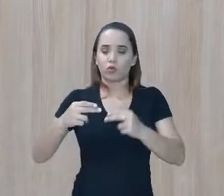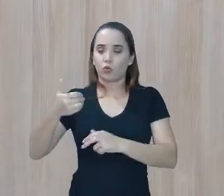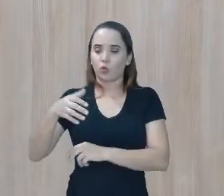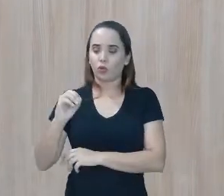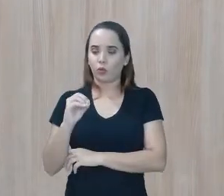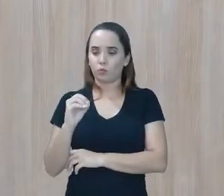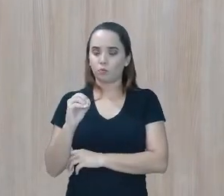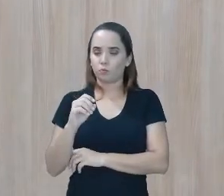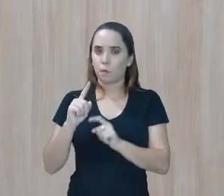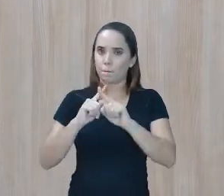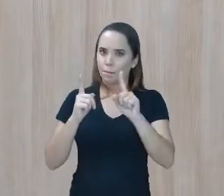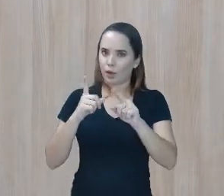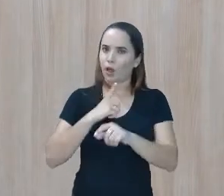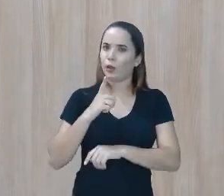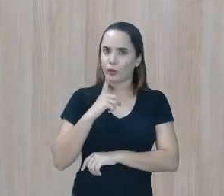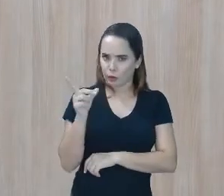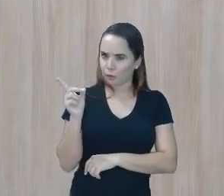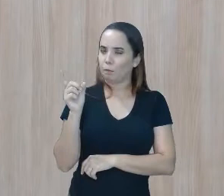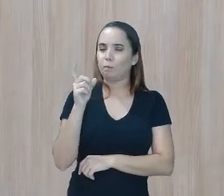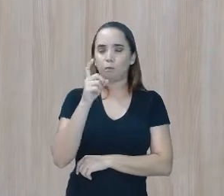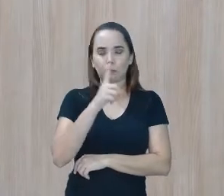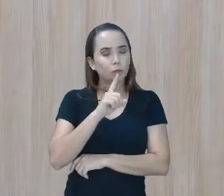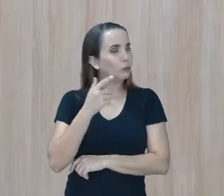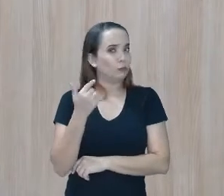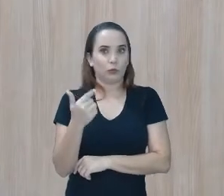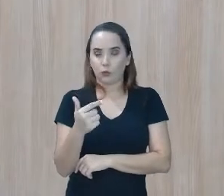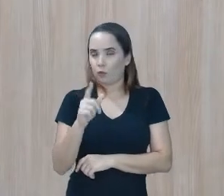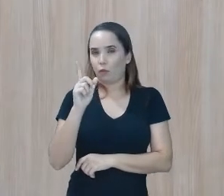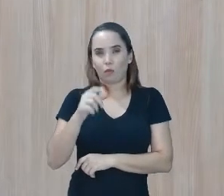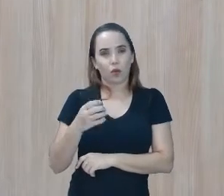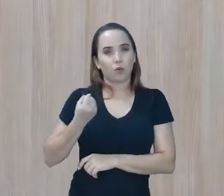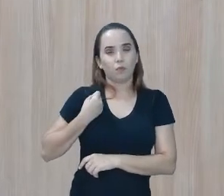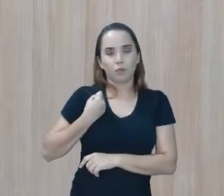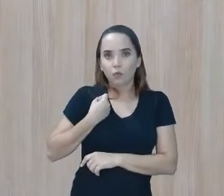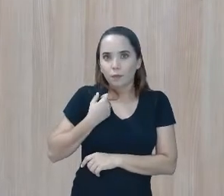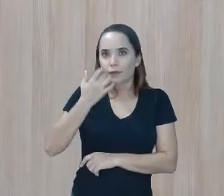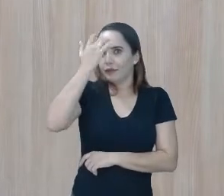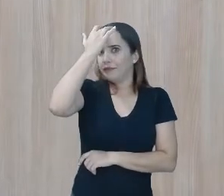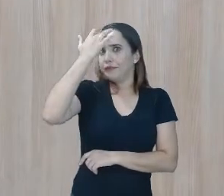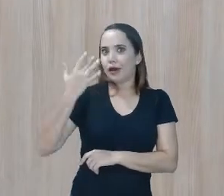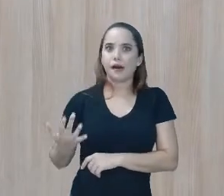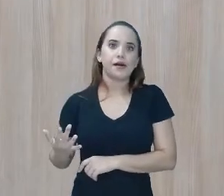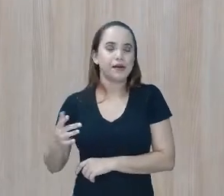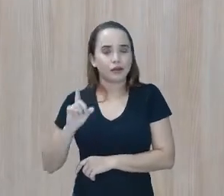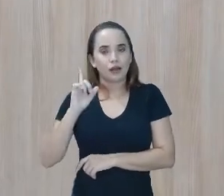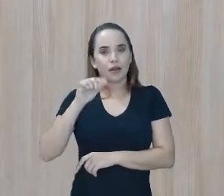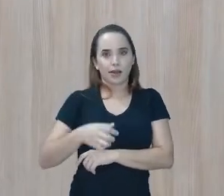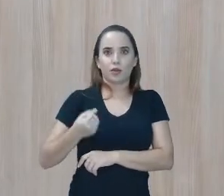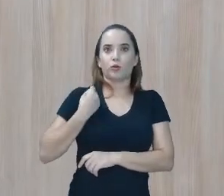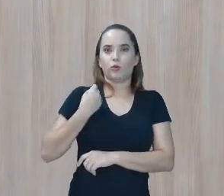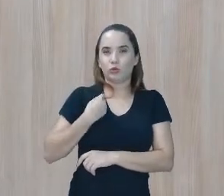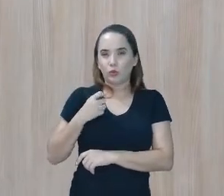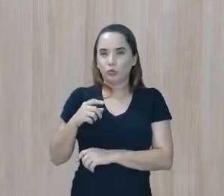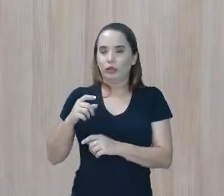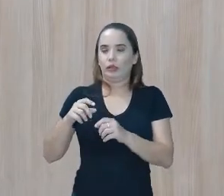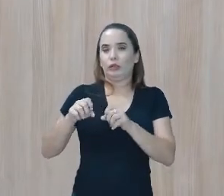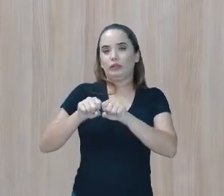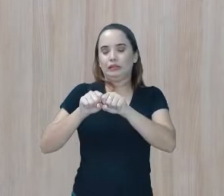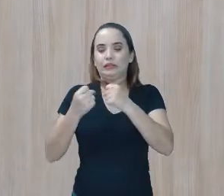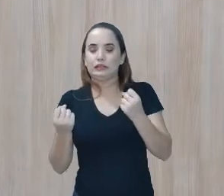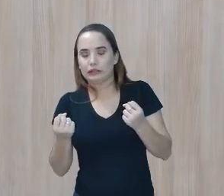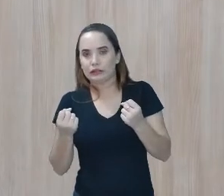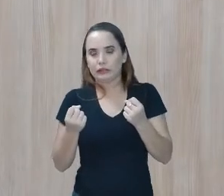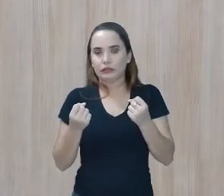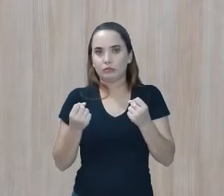esse número? Vai. Mas você percebe que não é um número natural, vai ser um número quebrado. Então, isso pode causar uma